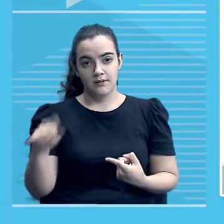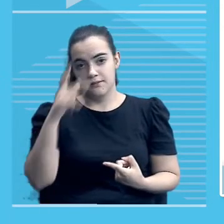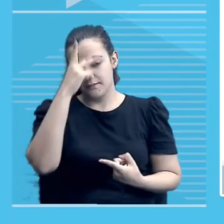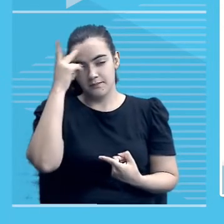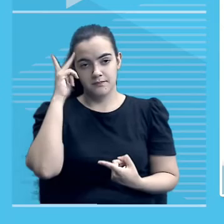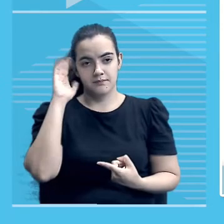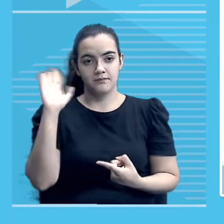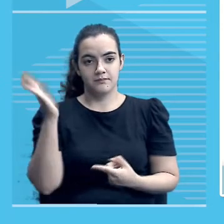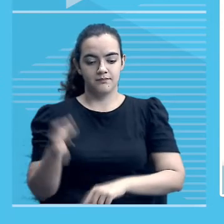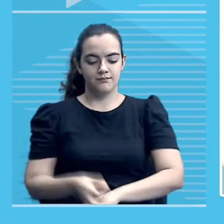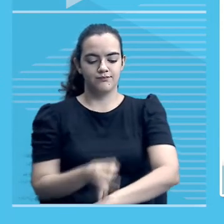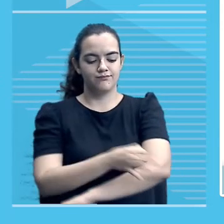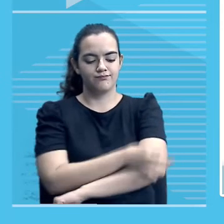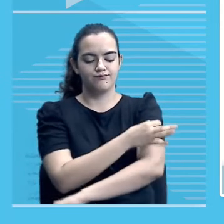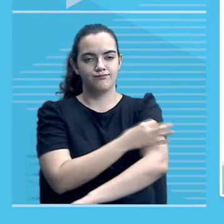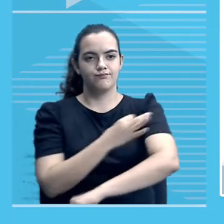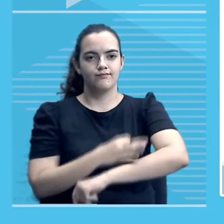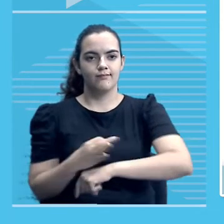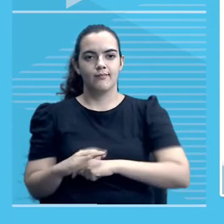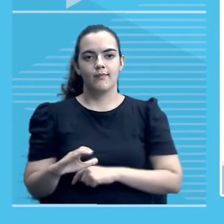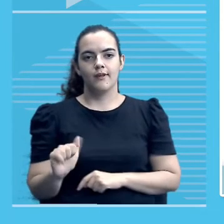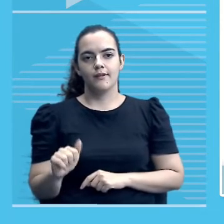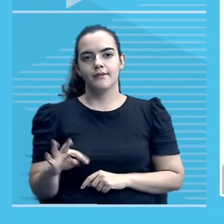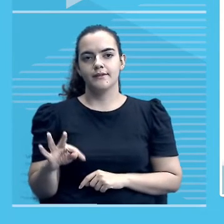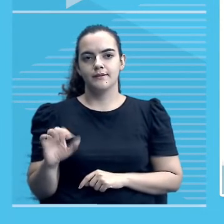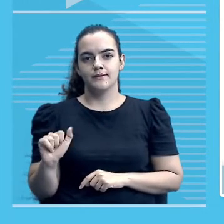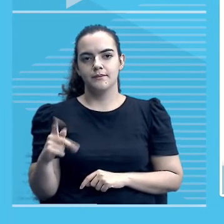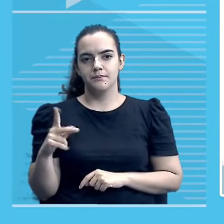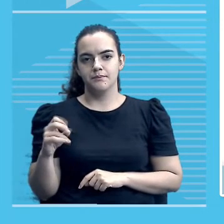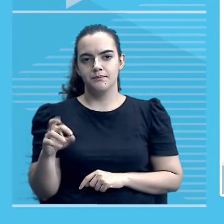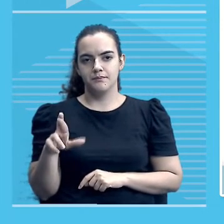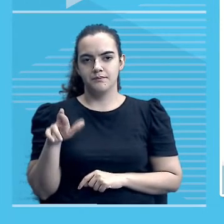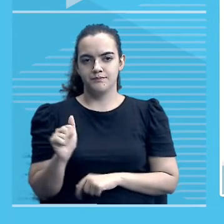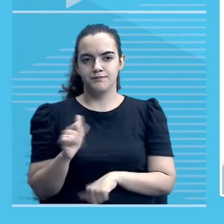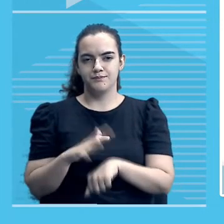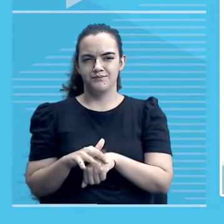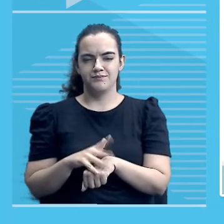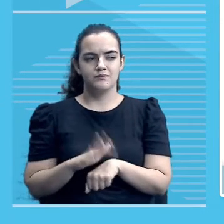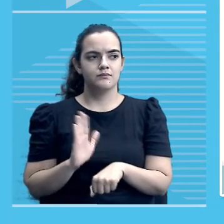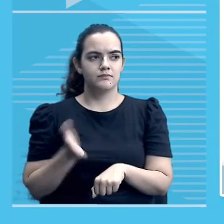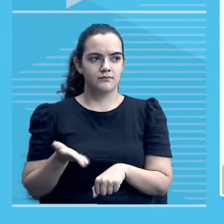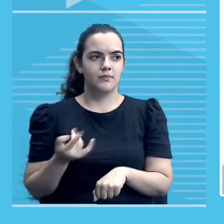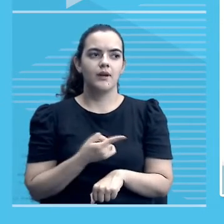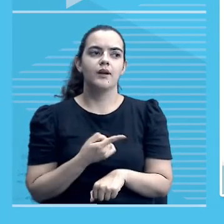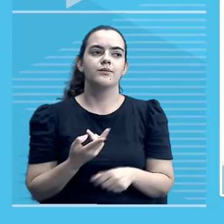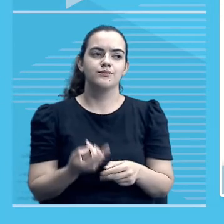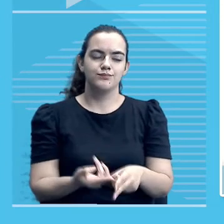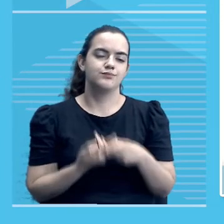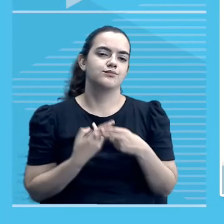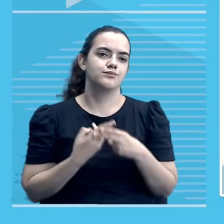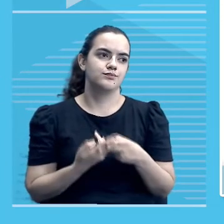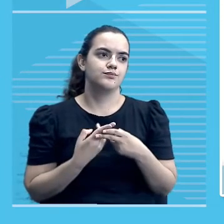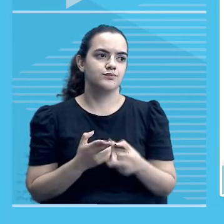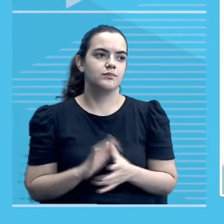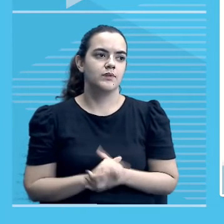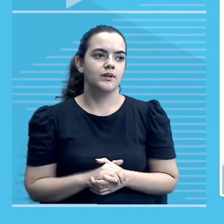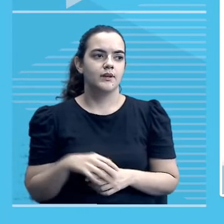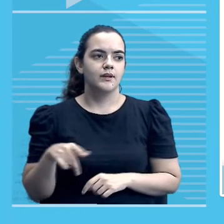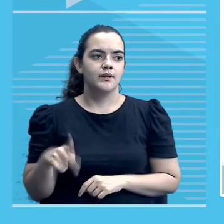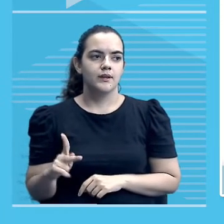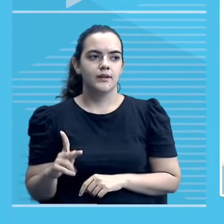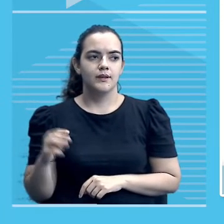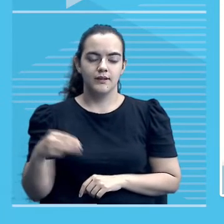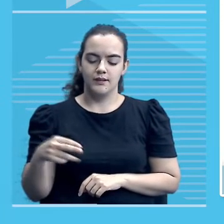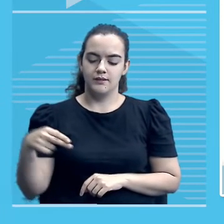da catapora, né? Ok? Então, permanganato de potássio, é o KMnO4. Olha, uma tabela muito importante,